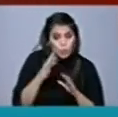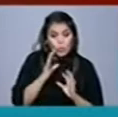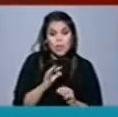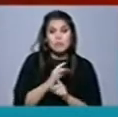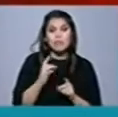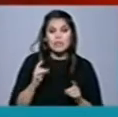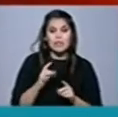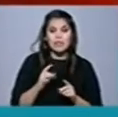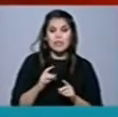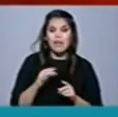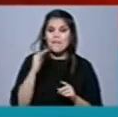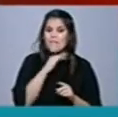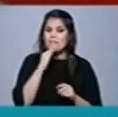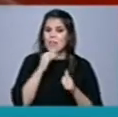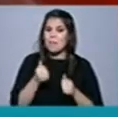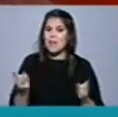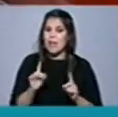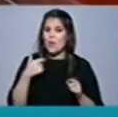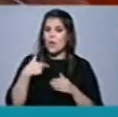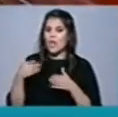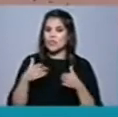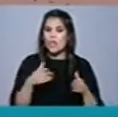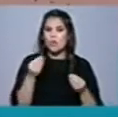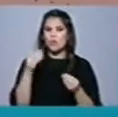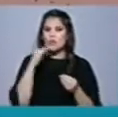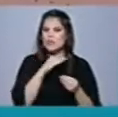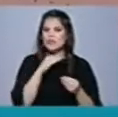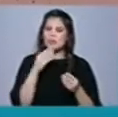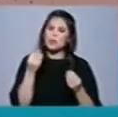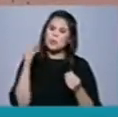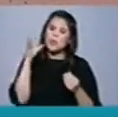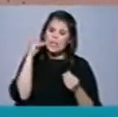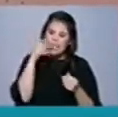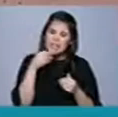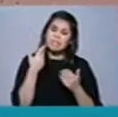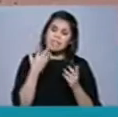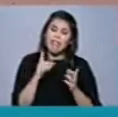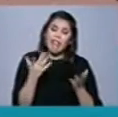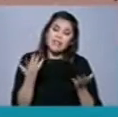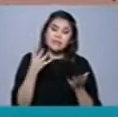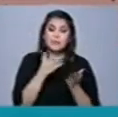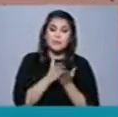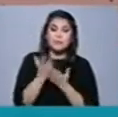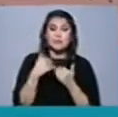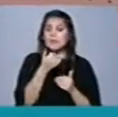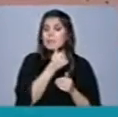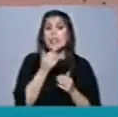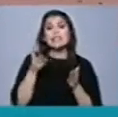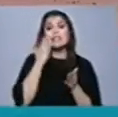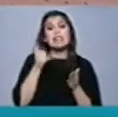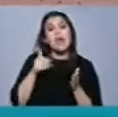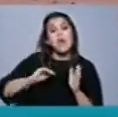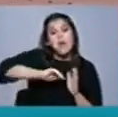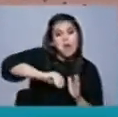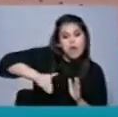não está fria como deveria estar, ainda está bastante quente. Portanto, vamos dar aqui uma ajudinha para ver se o